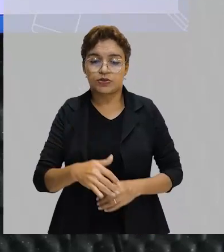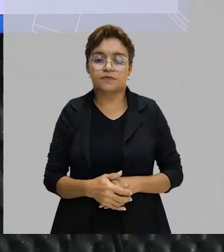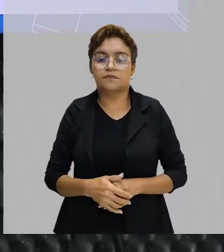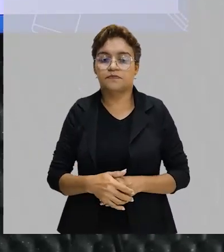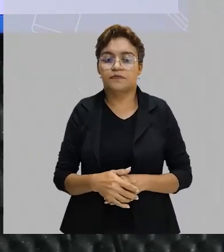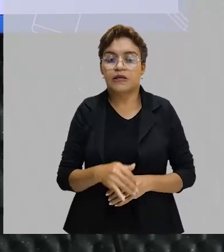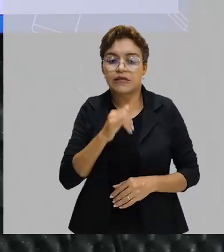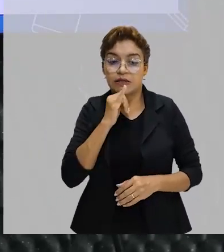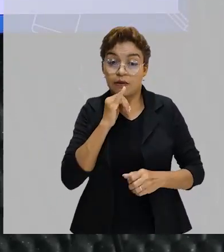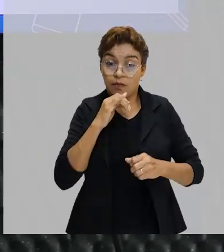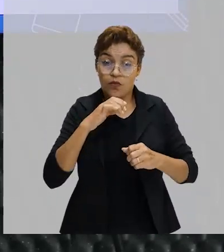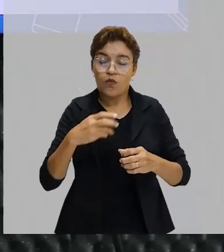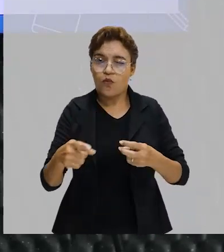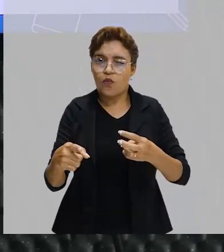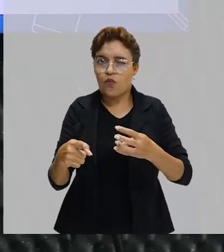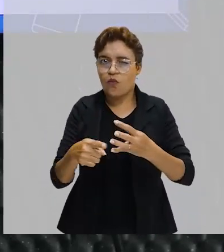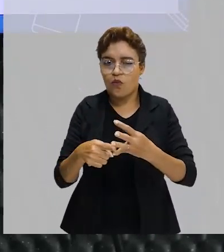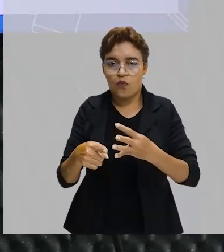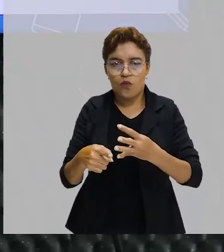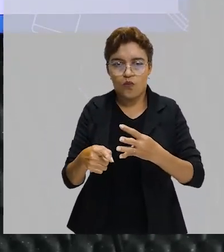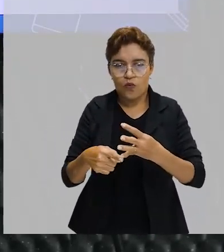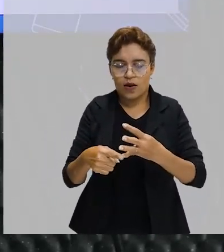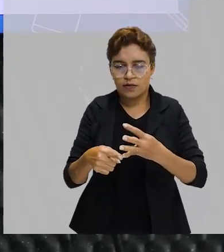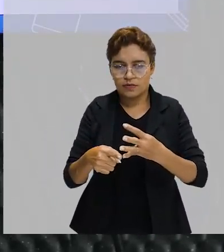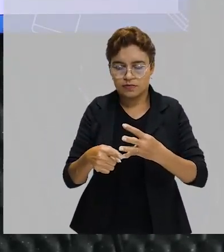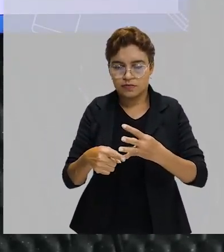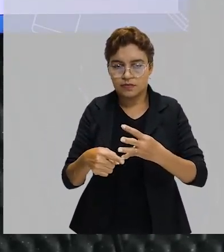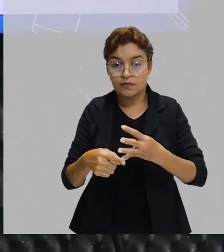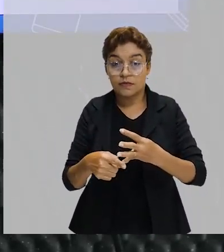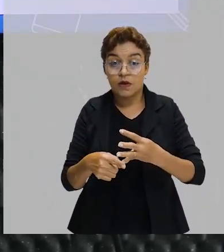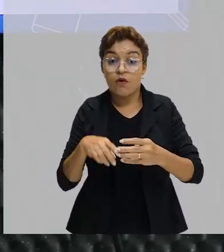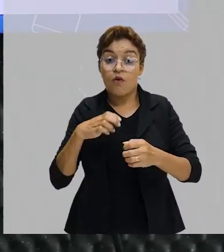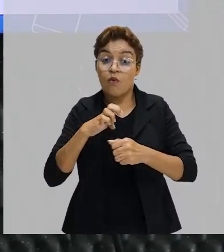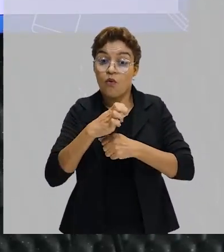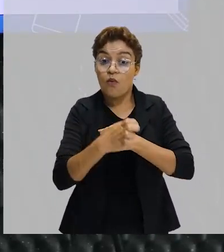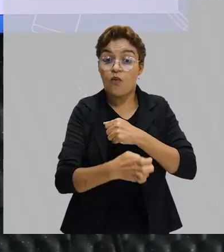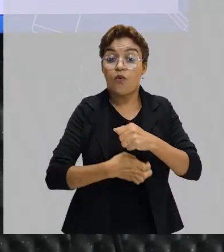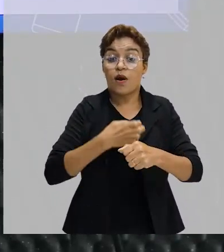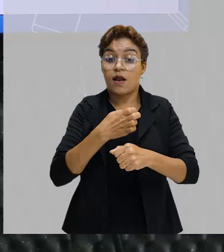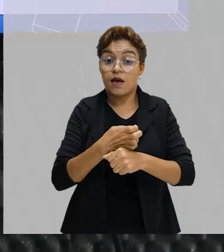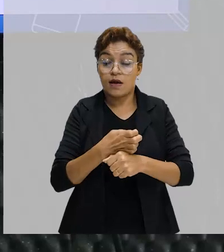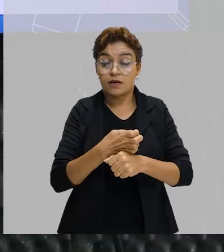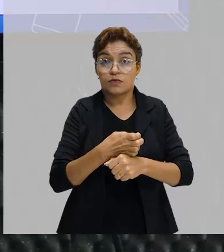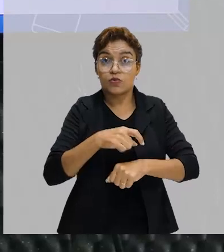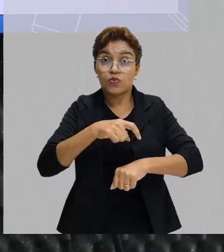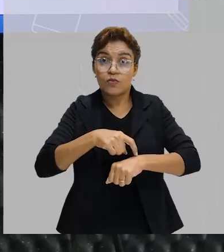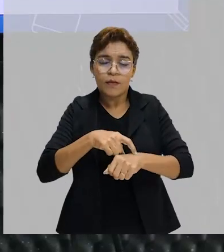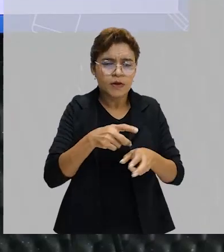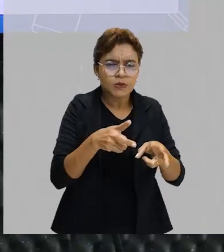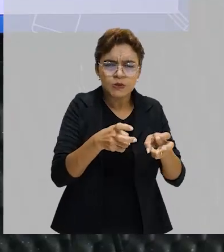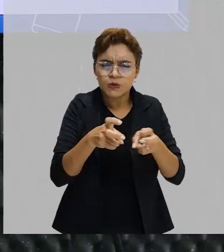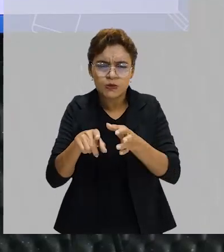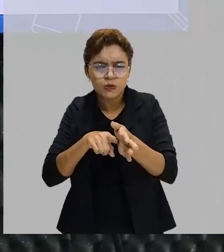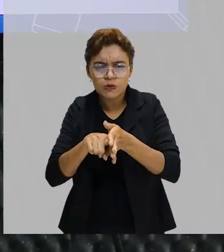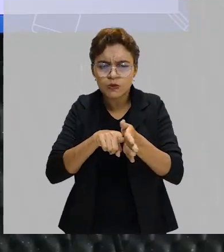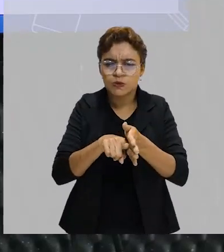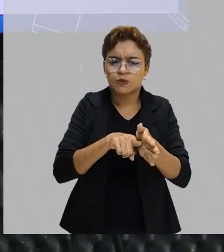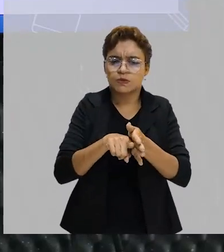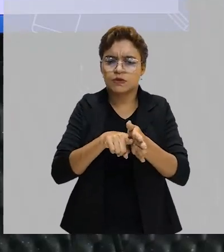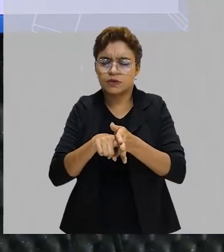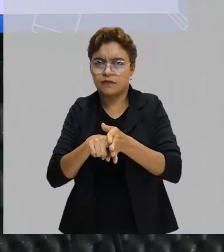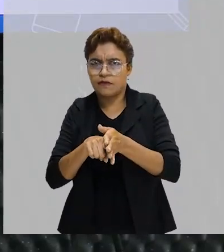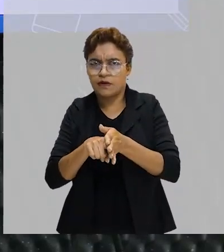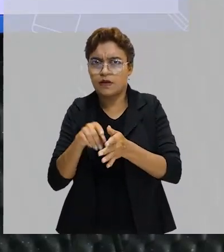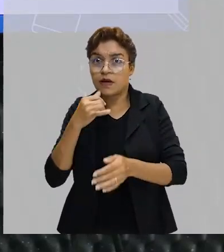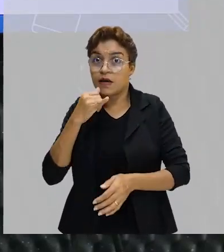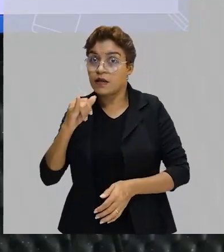elétron, quando localizado em uma dessas órbitas, não perde nem ganha energia espontaneamente.